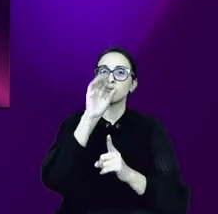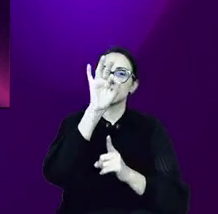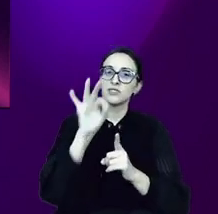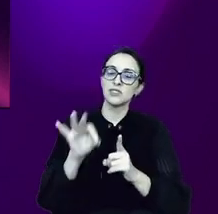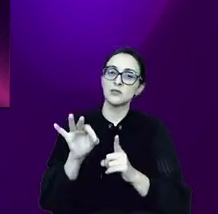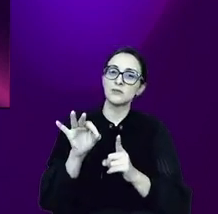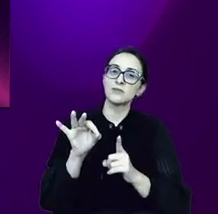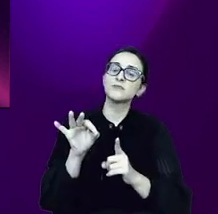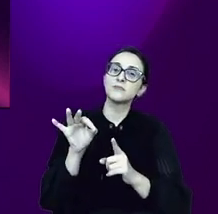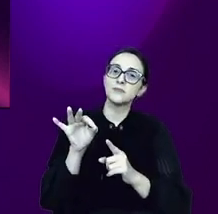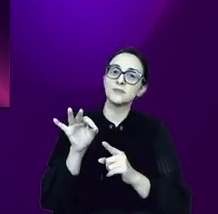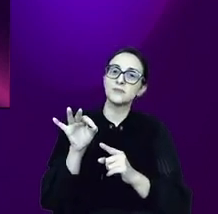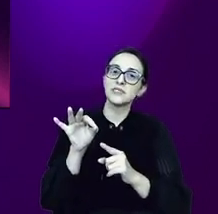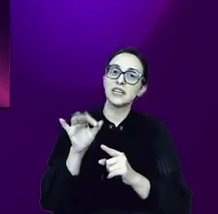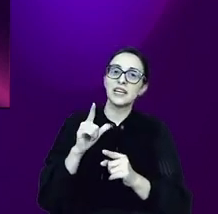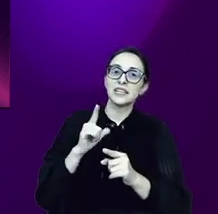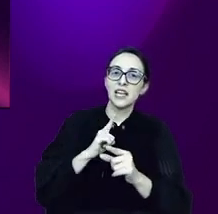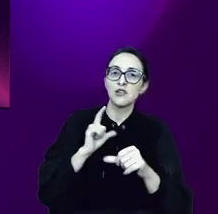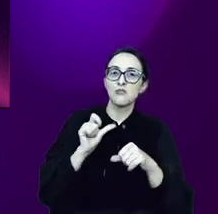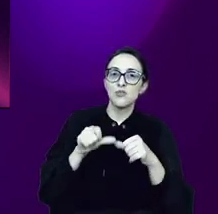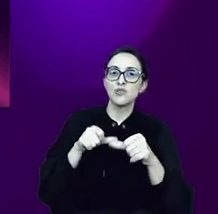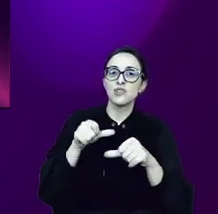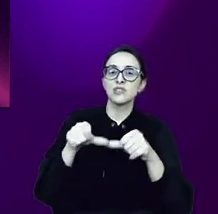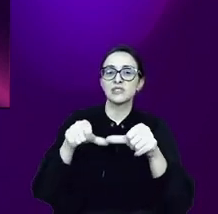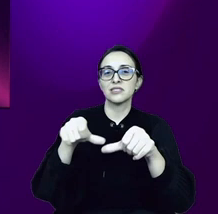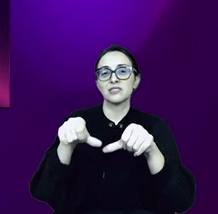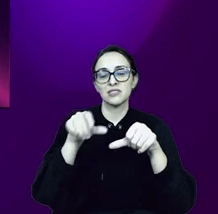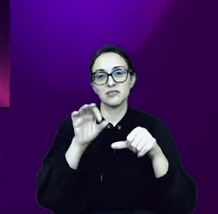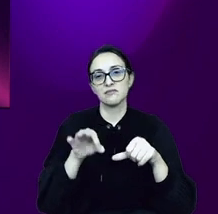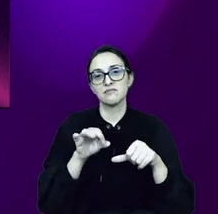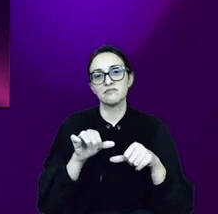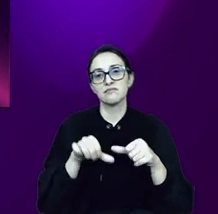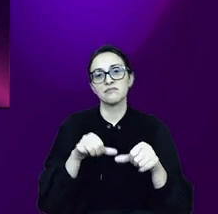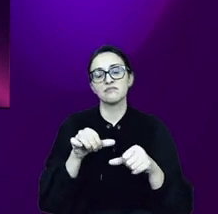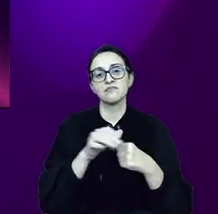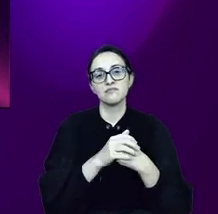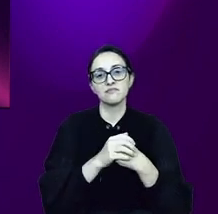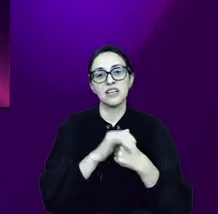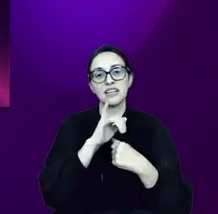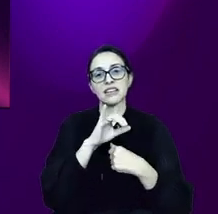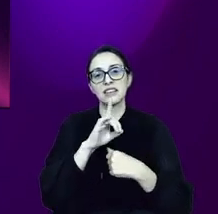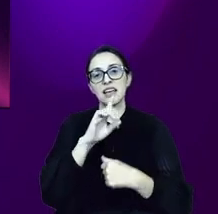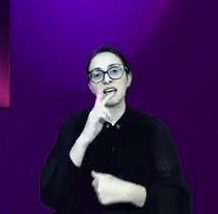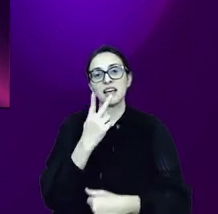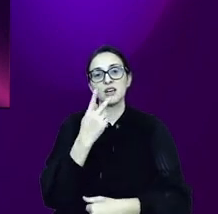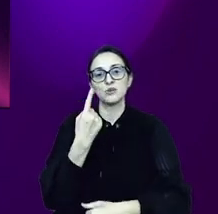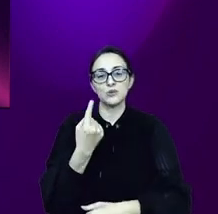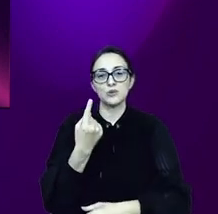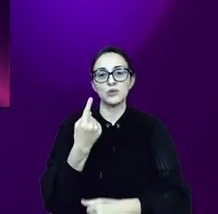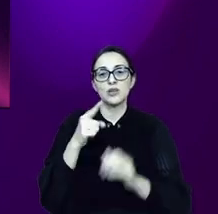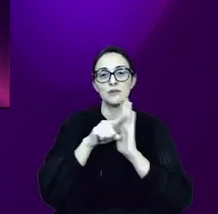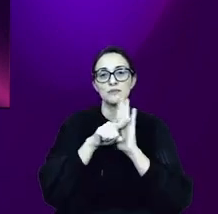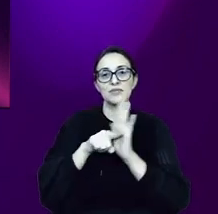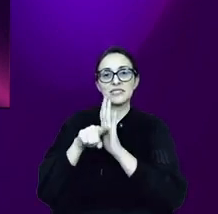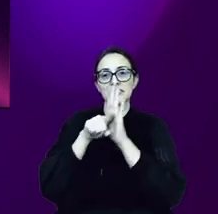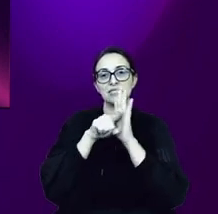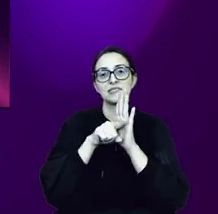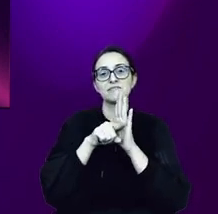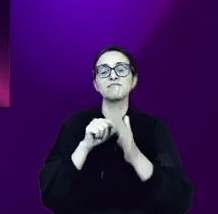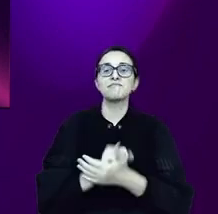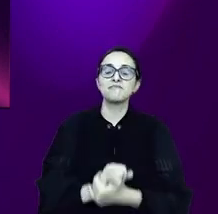deles que tem alguma mutação são a mutação do IDH1, que é pesquisável através da